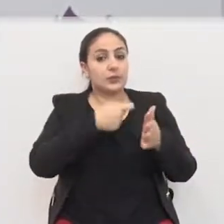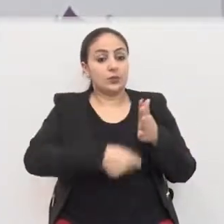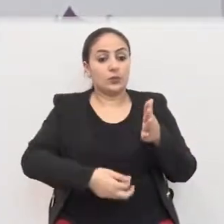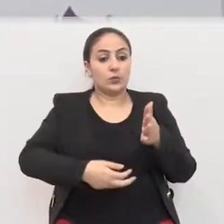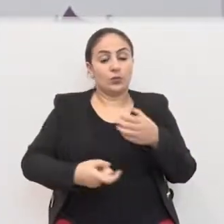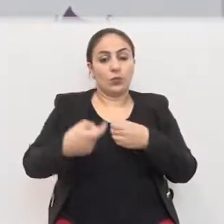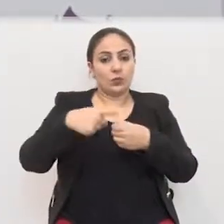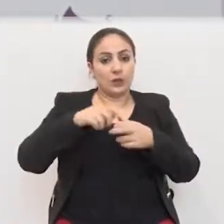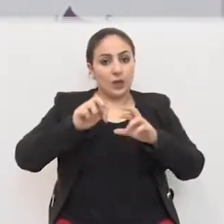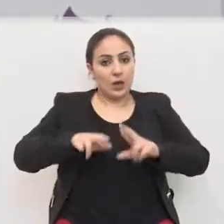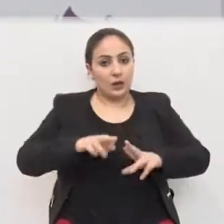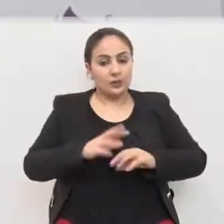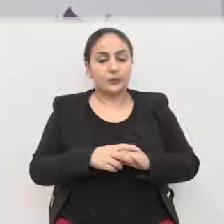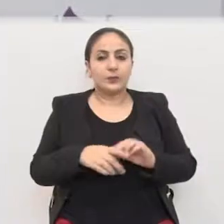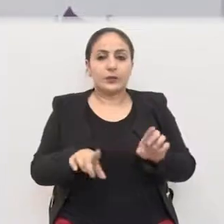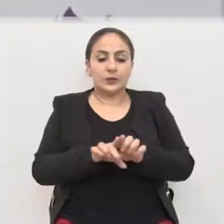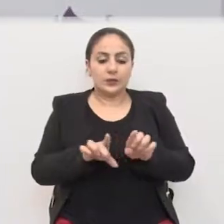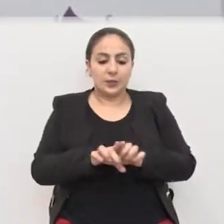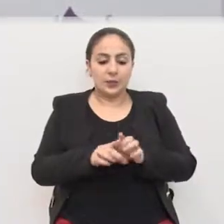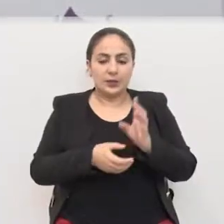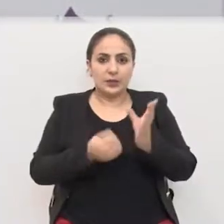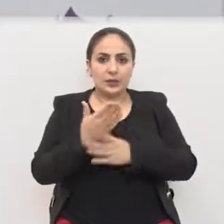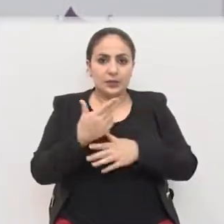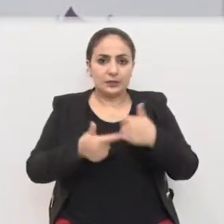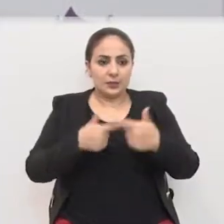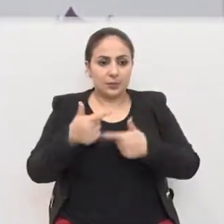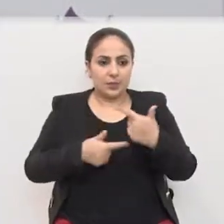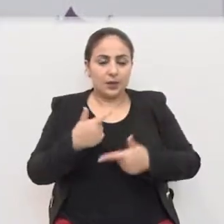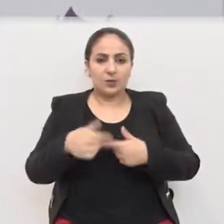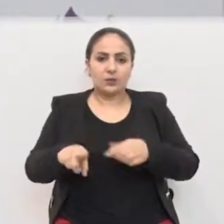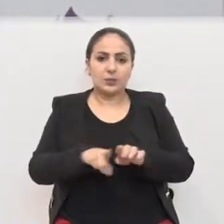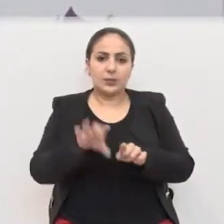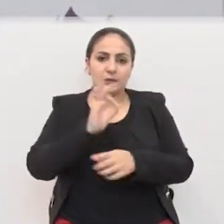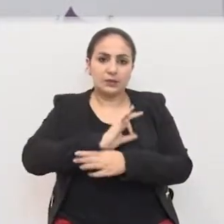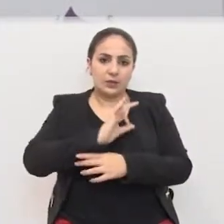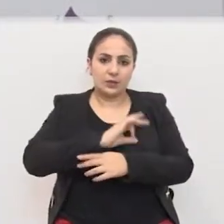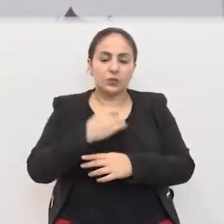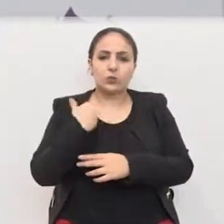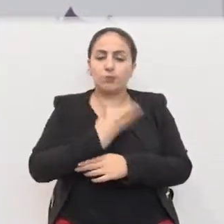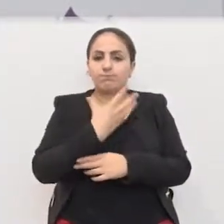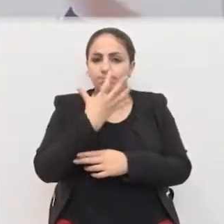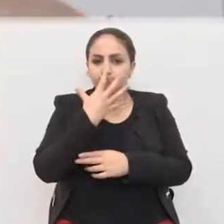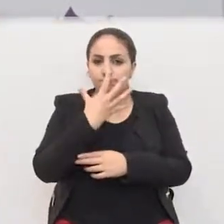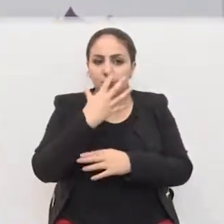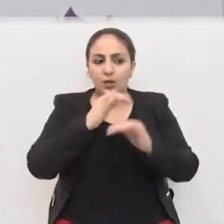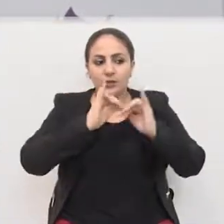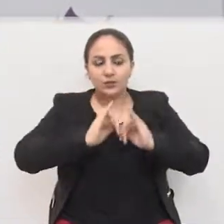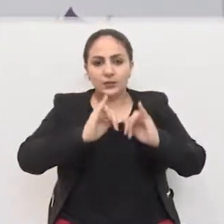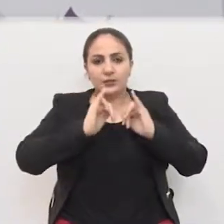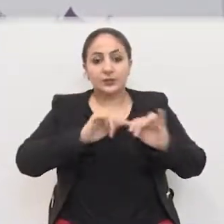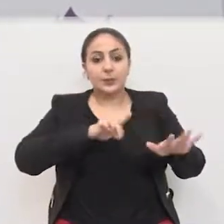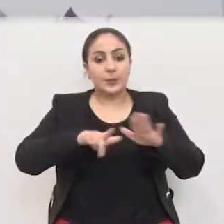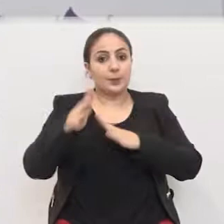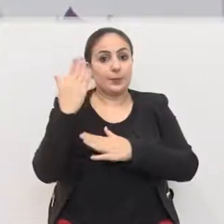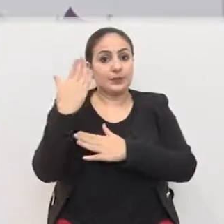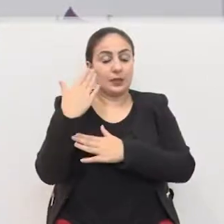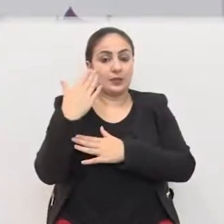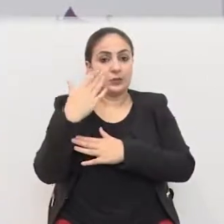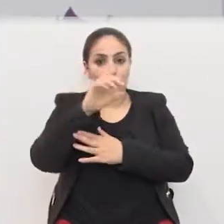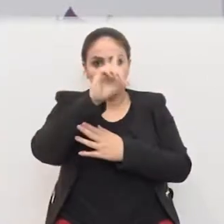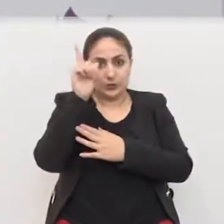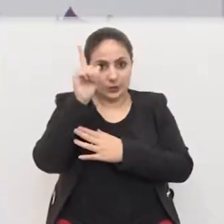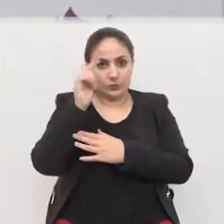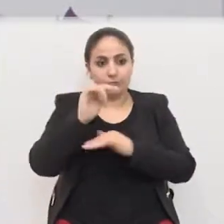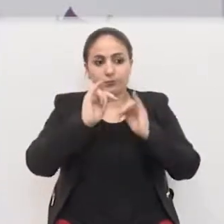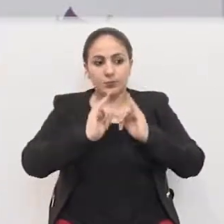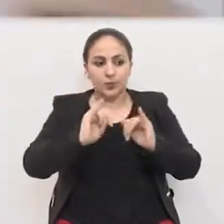daquela área ociosa que tivesse uma ocupação que gerasse emprego e renda. Bem, então nós fomos nos surpreendidos então, com esse anúncio na semana passada feita pelo prefeito